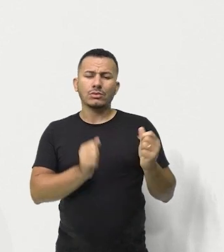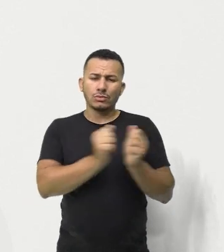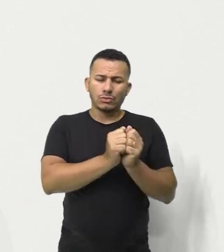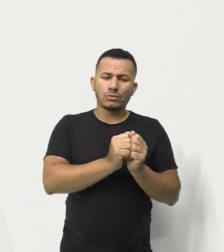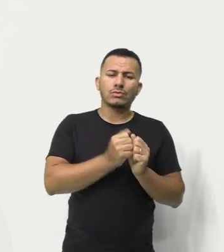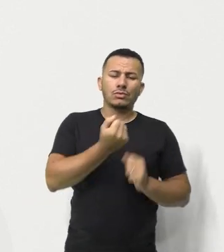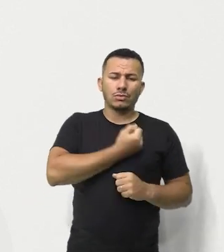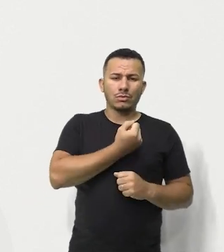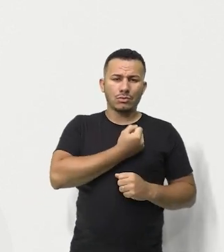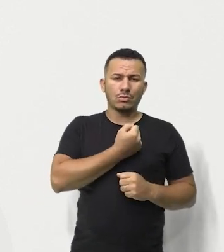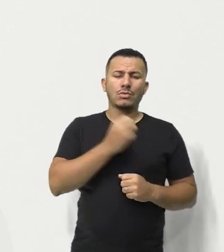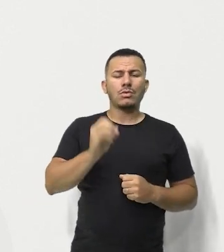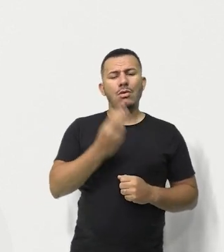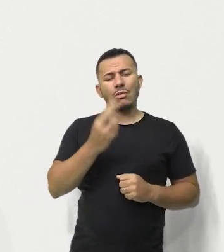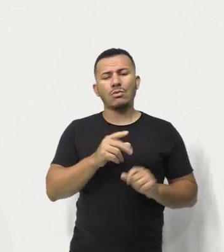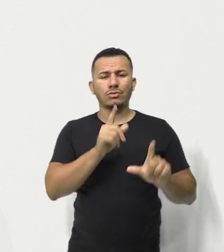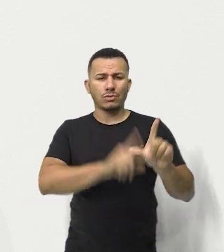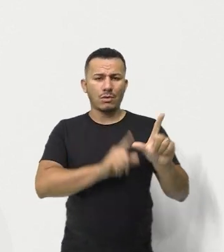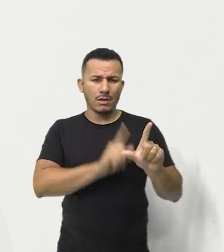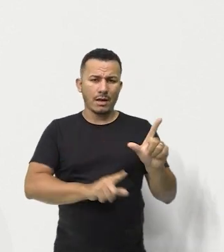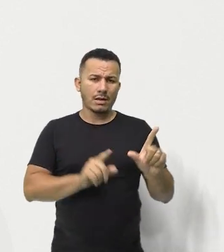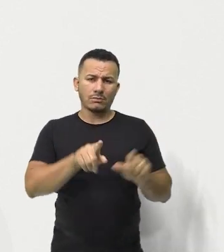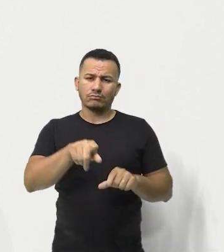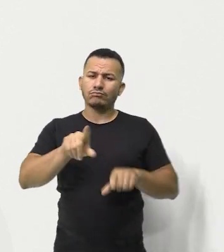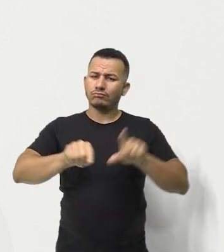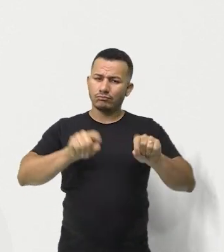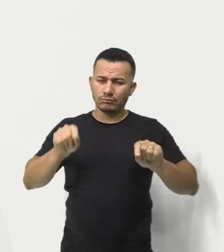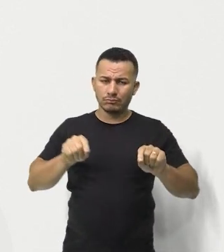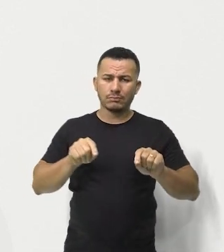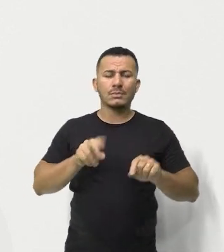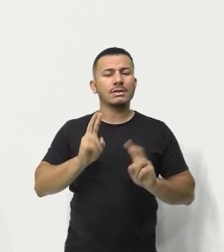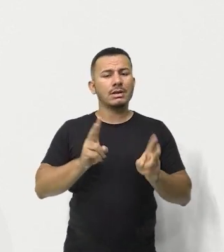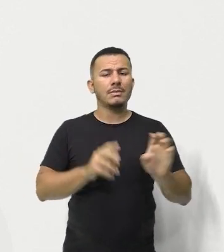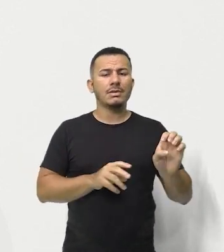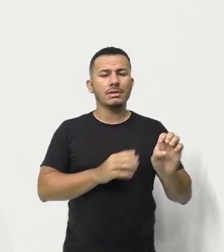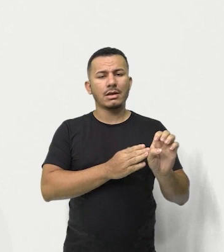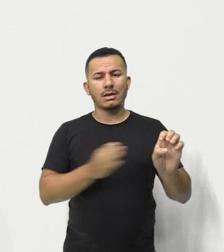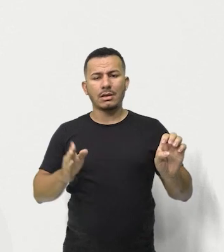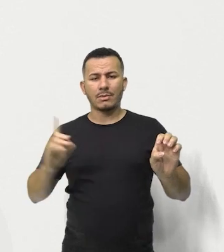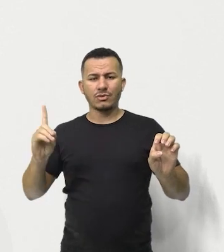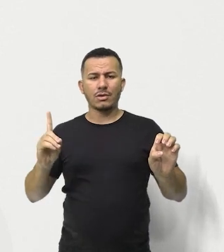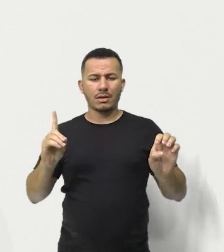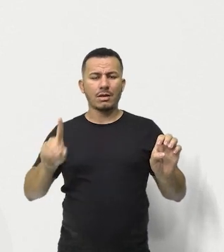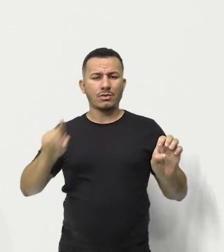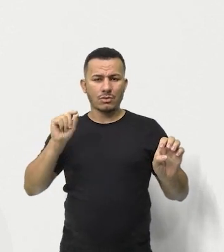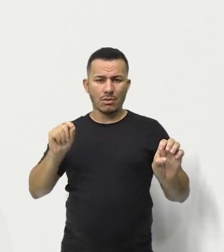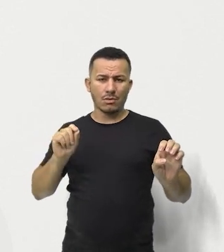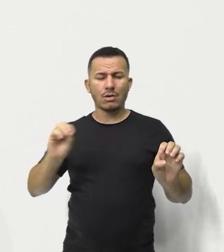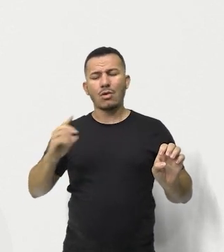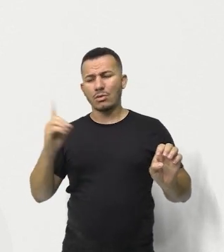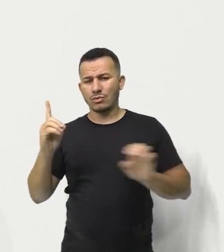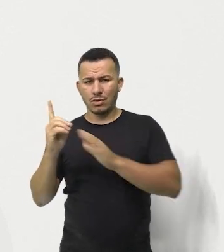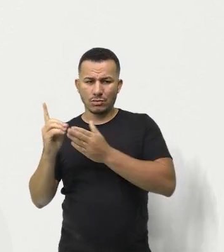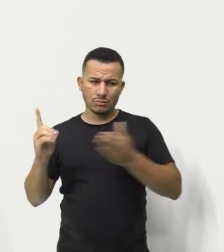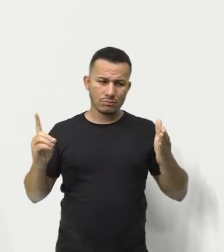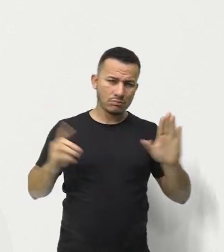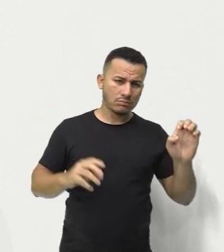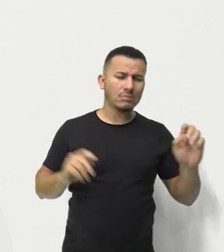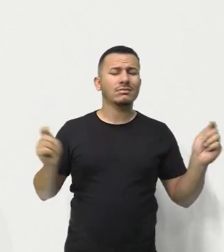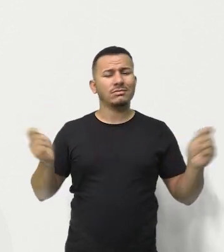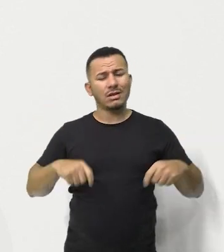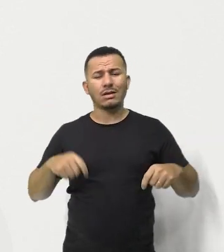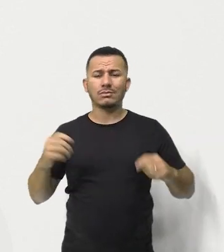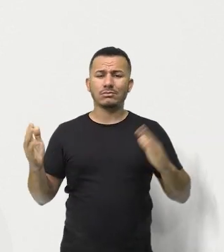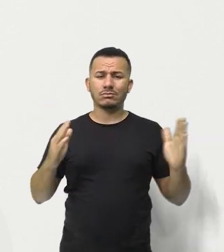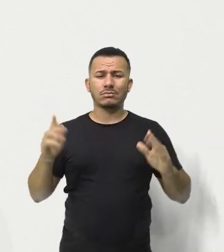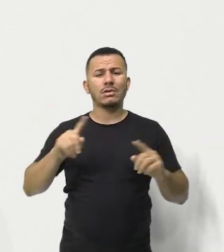termo algébrico, é aquele que possui número e letra, então somente letra. Opta-se sempre da esquerda para a direita. Mas, professor, eu